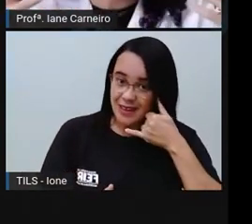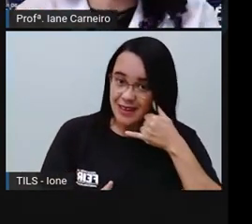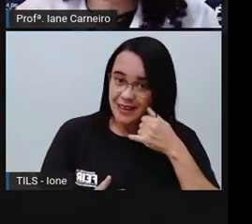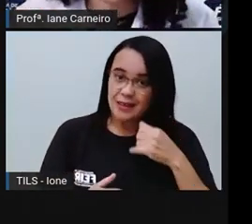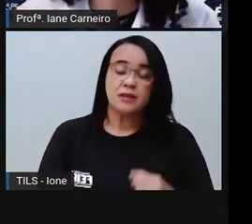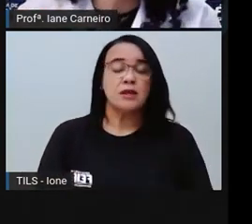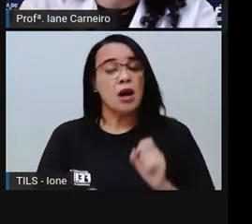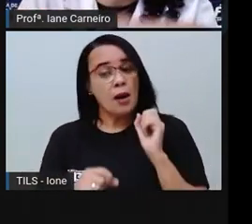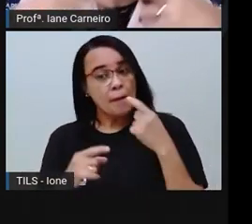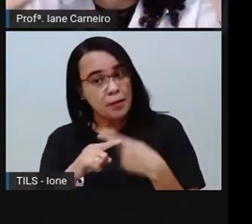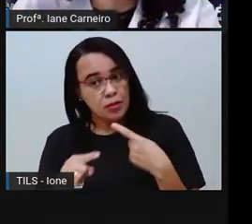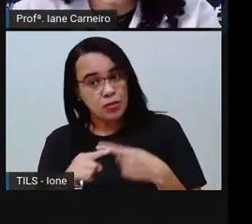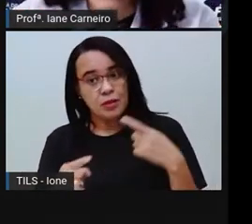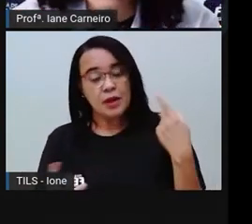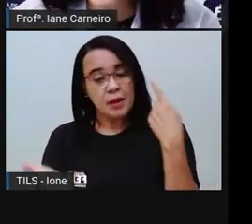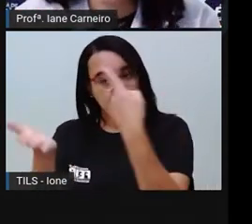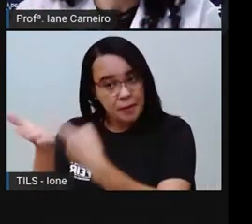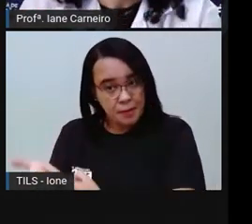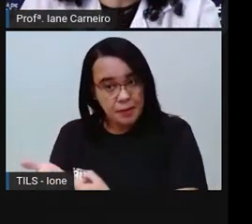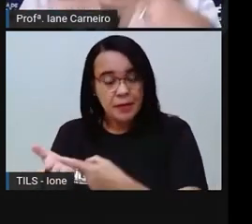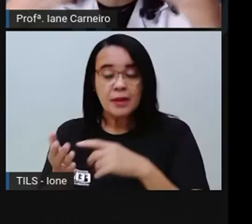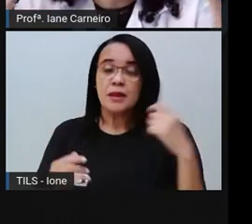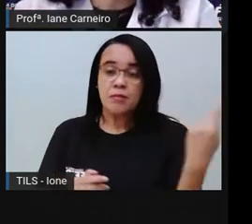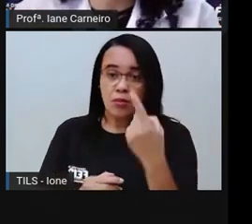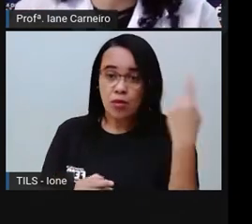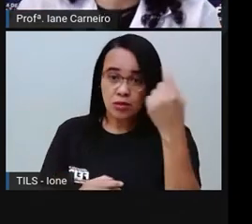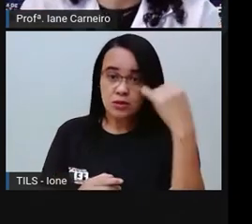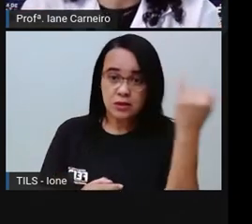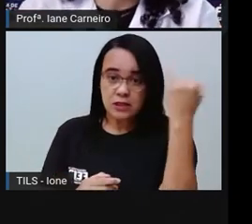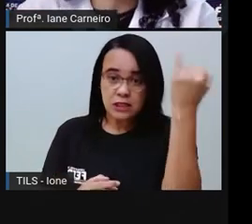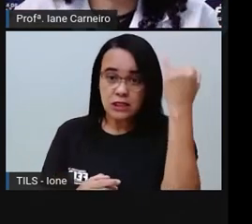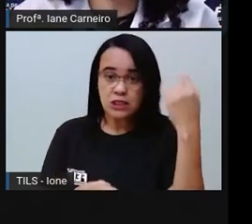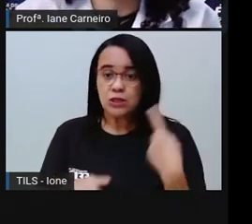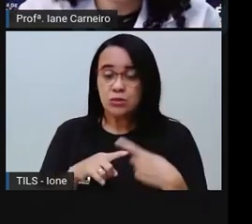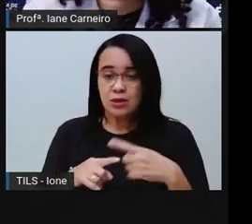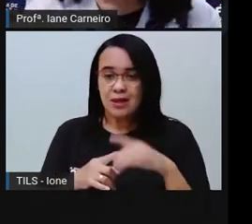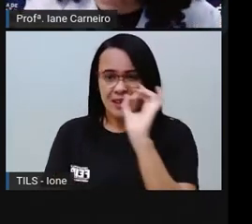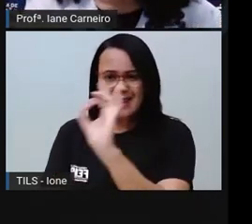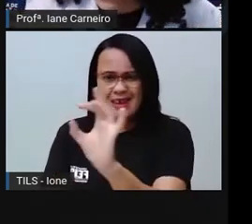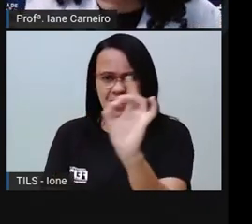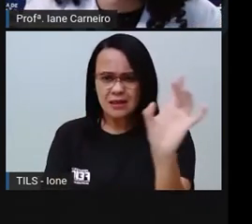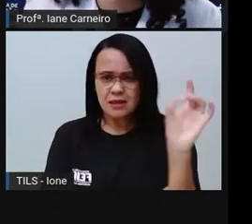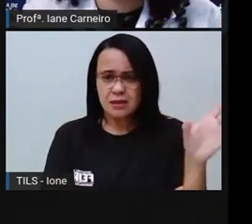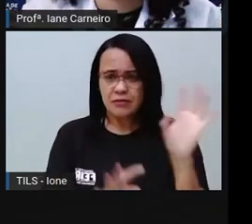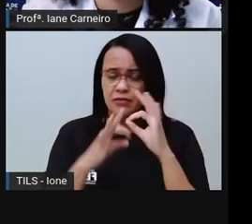a sua forma, né? Tem as suas regras, tem o seu jeito de conviver, tá certo?